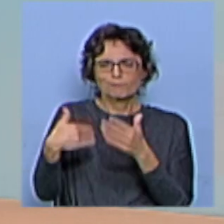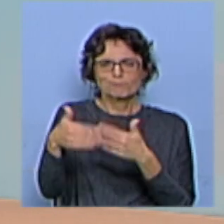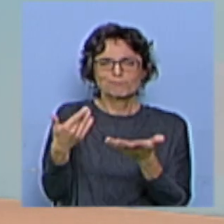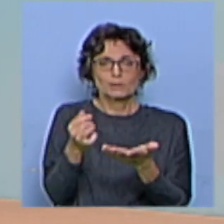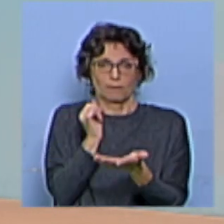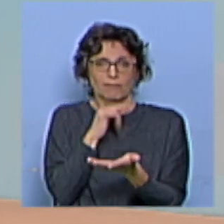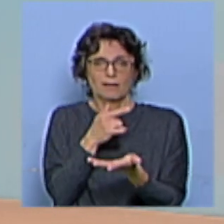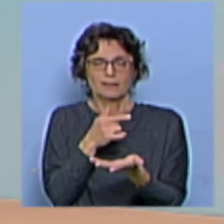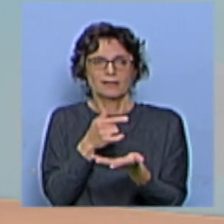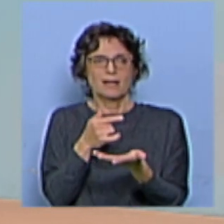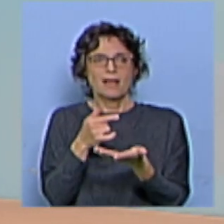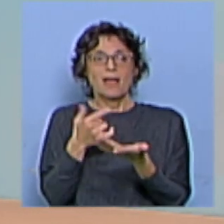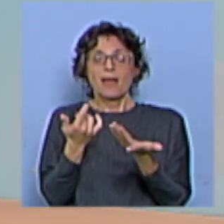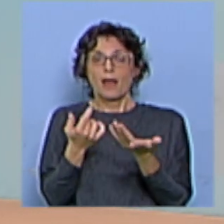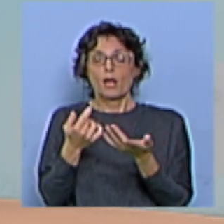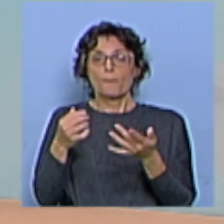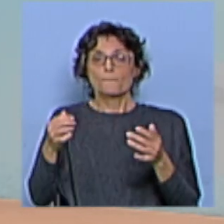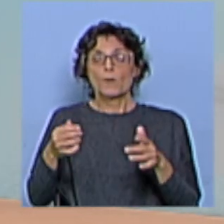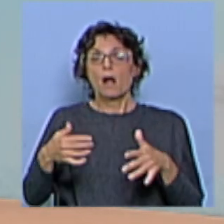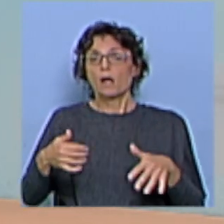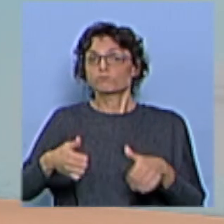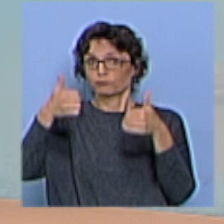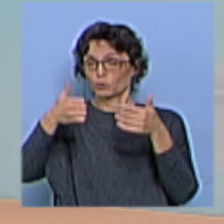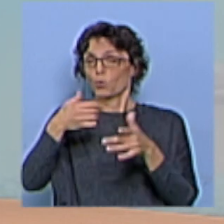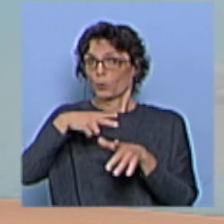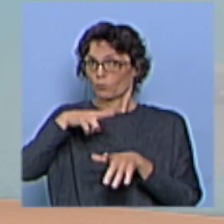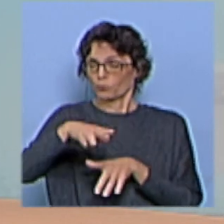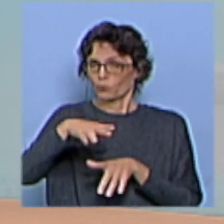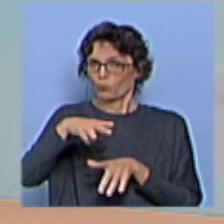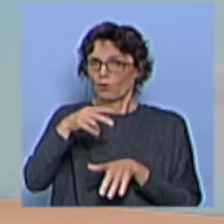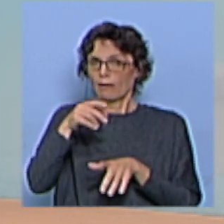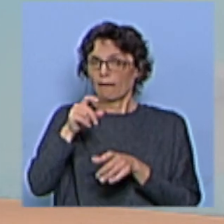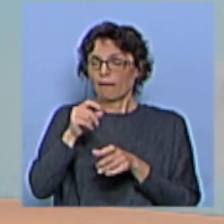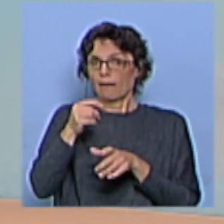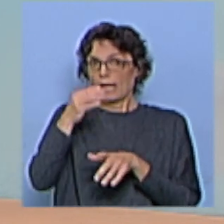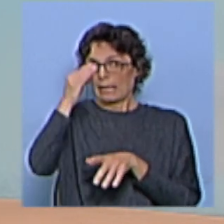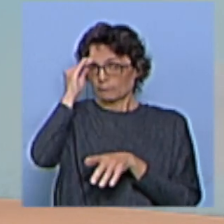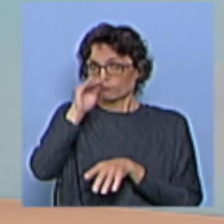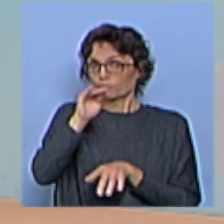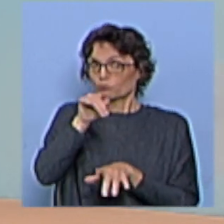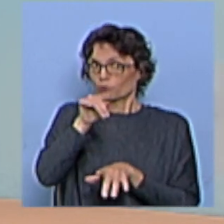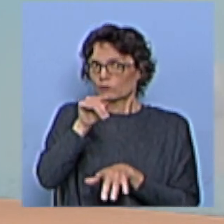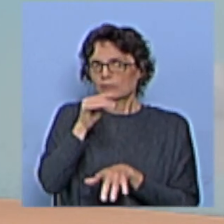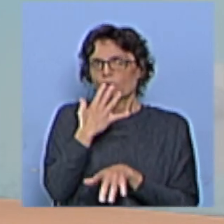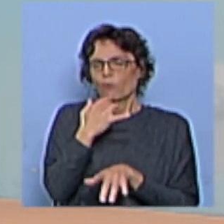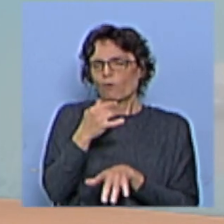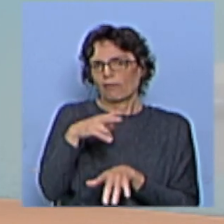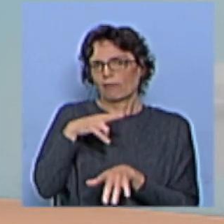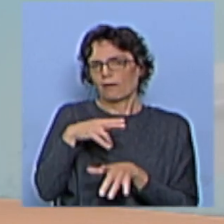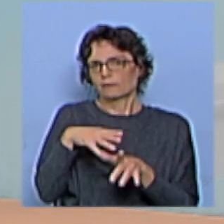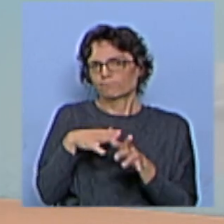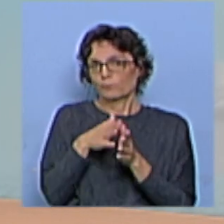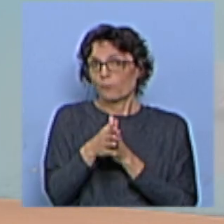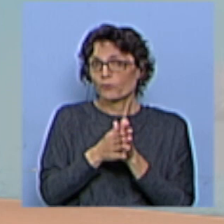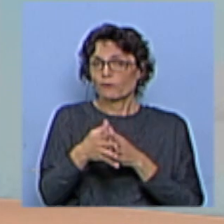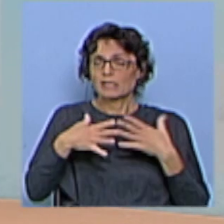Recomendam-nos as próprias autoridades portuguesas que façamos férias cá dentro, e é uma oportunidade para irmos ao encontro do nosso património. E